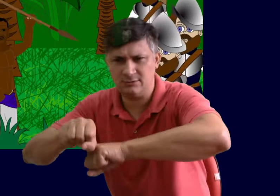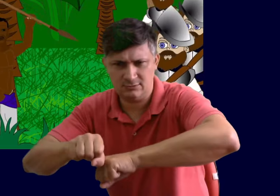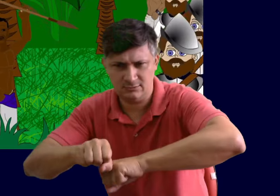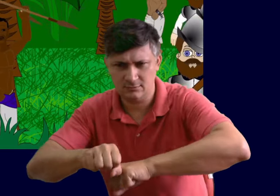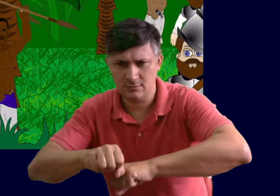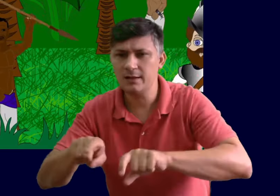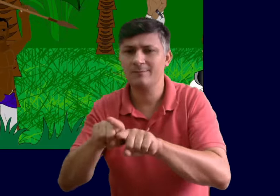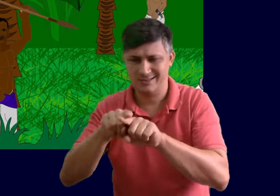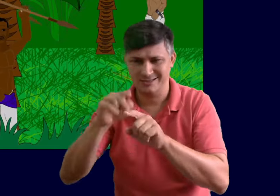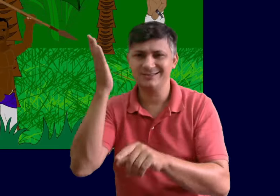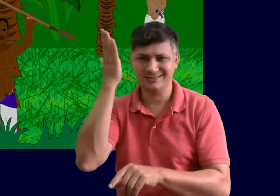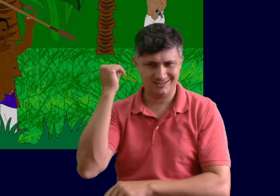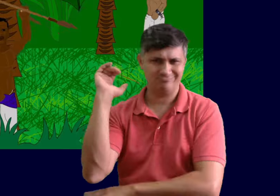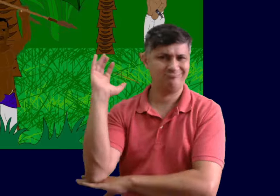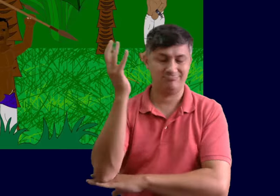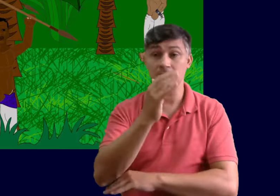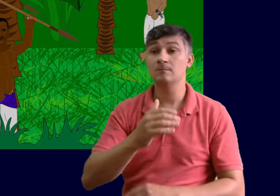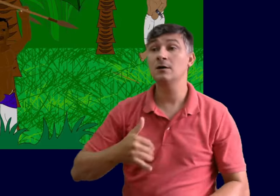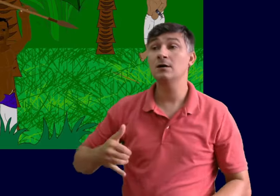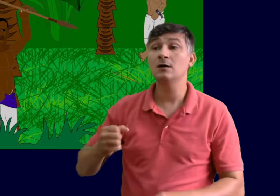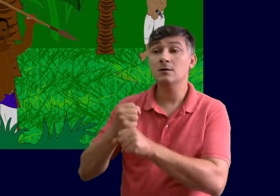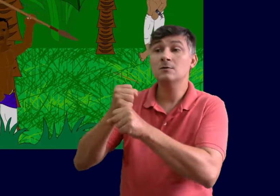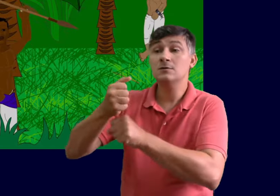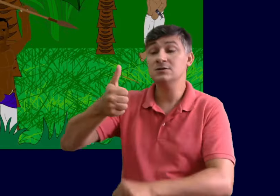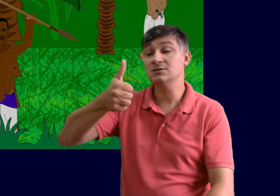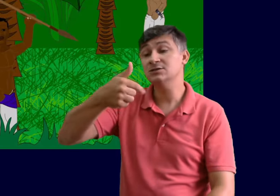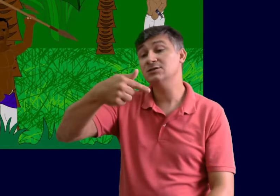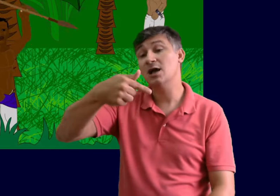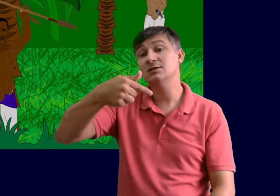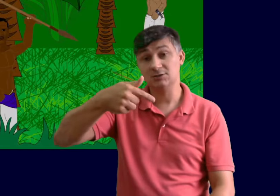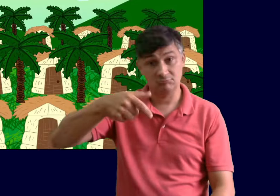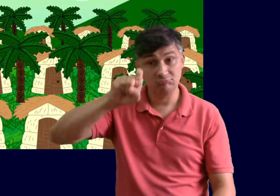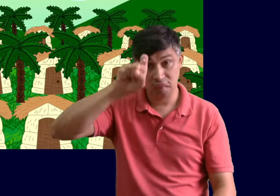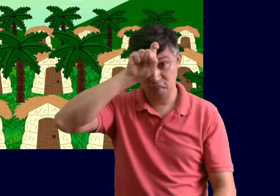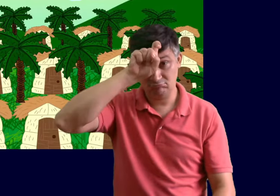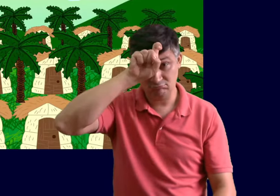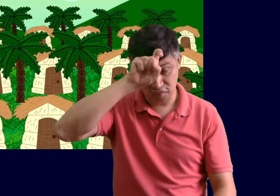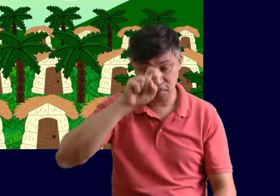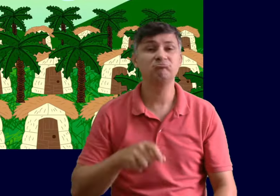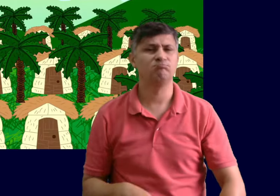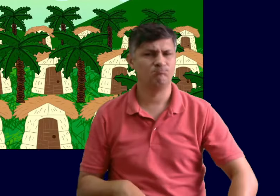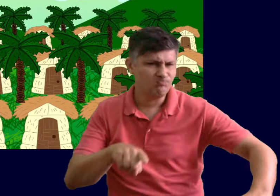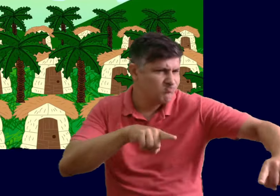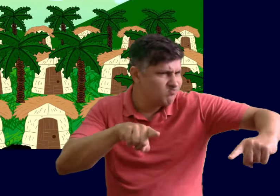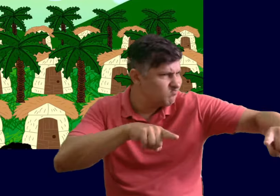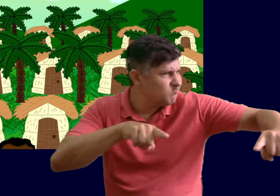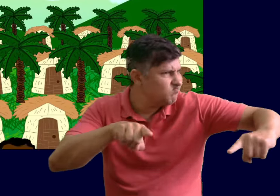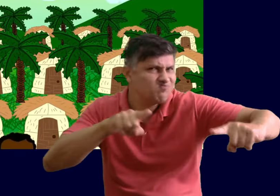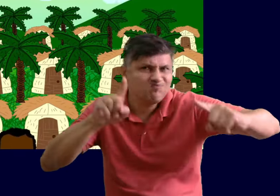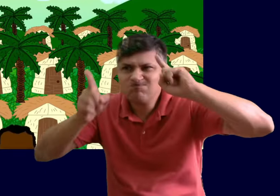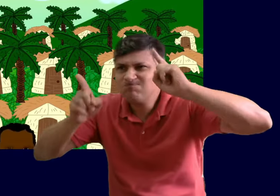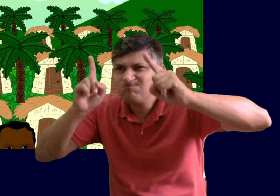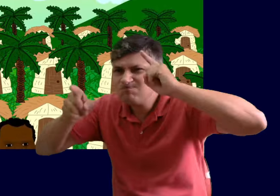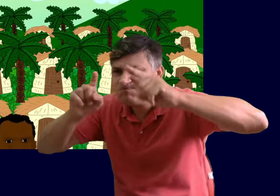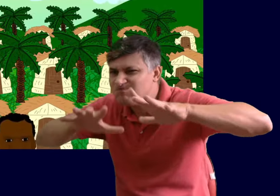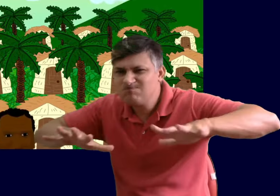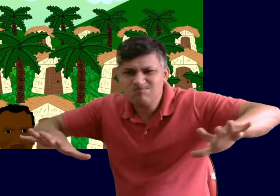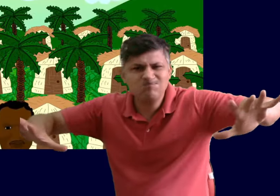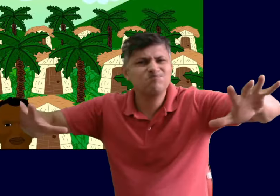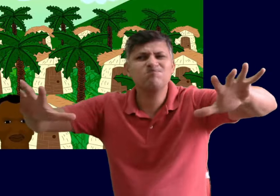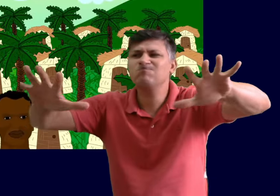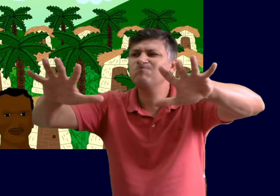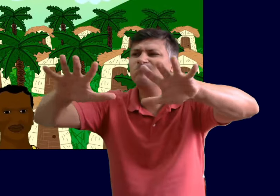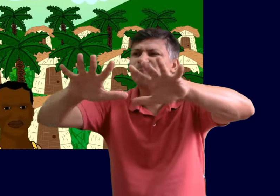região. Durante 17 anos, Zumbi comandou o maior quilombo de todo o período colonial da